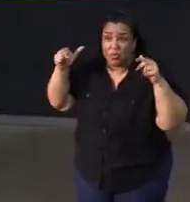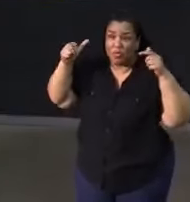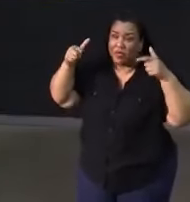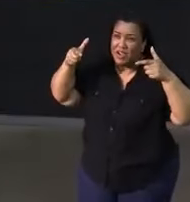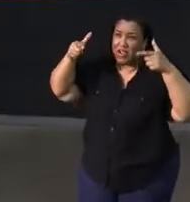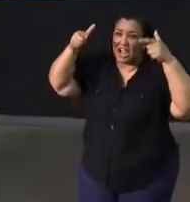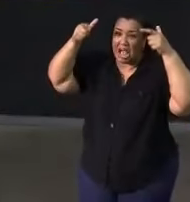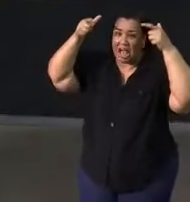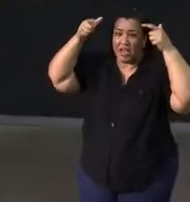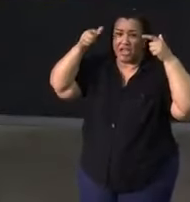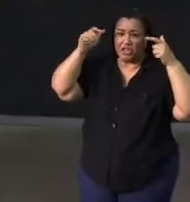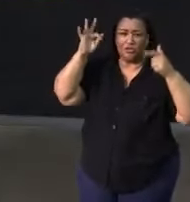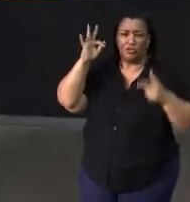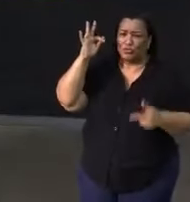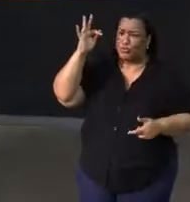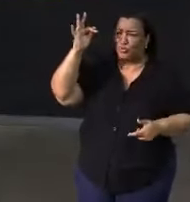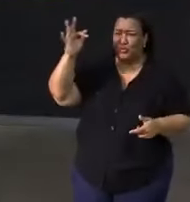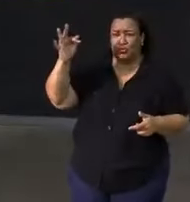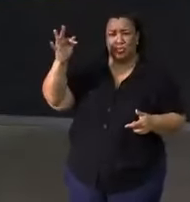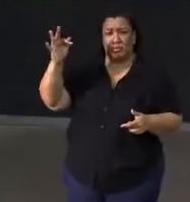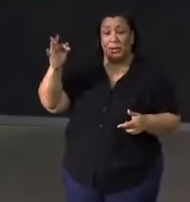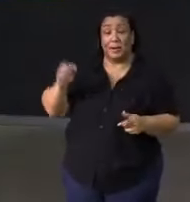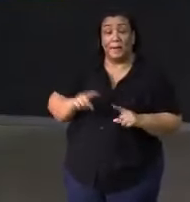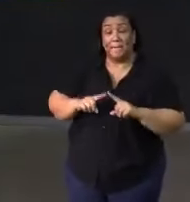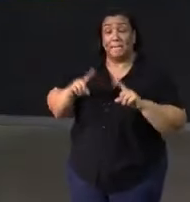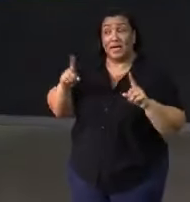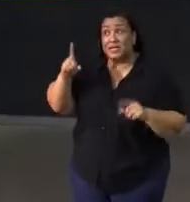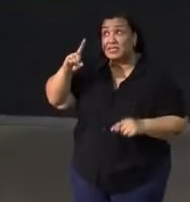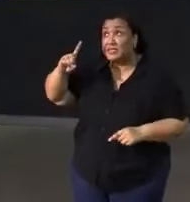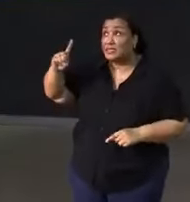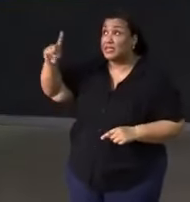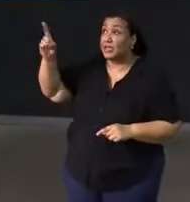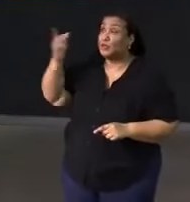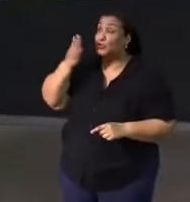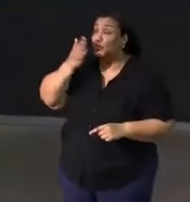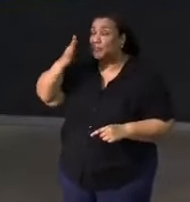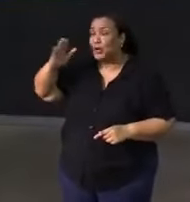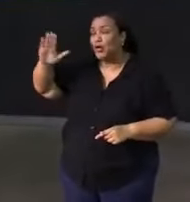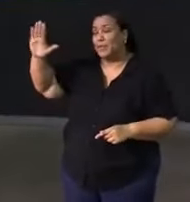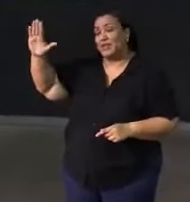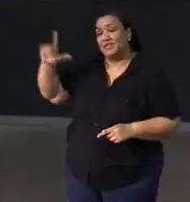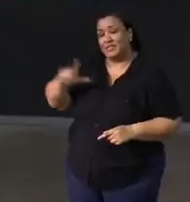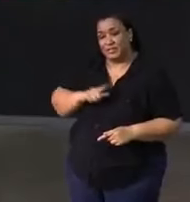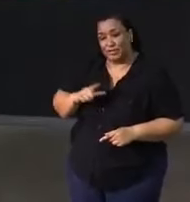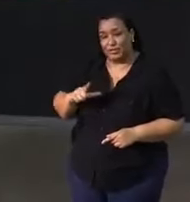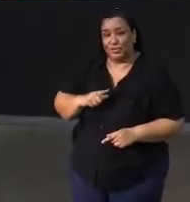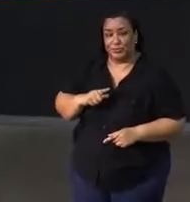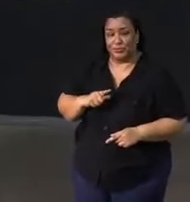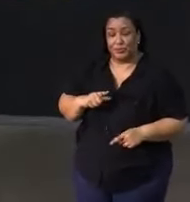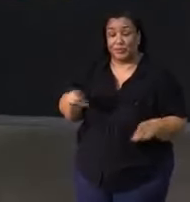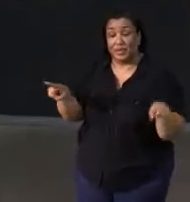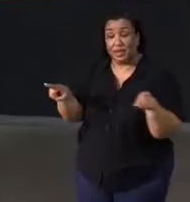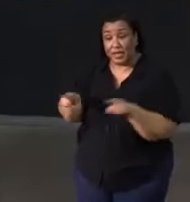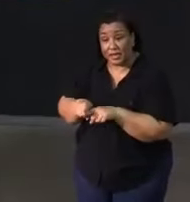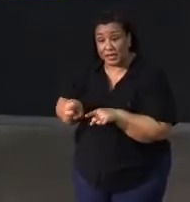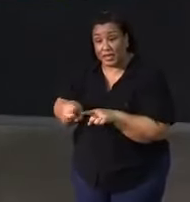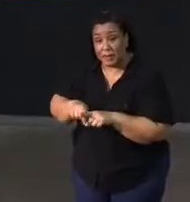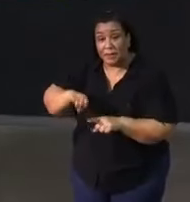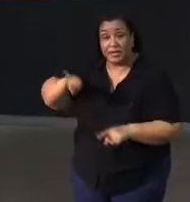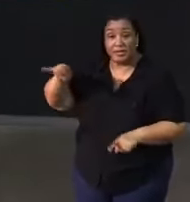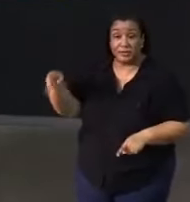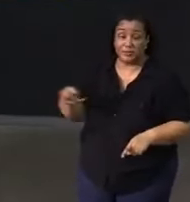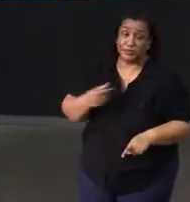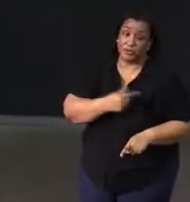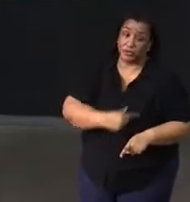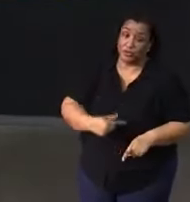do Senhor o atingiu ainda na adolescência. A mesma coisa vai acontecer com José.